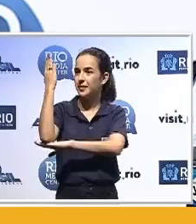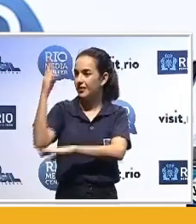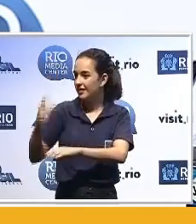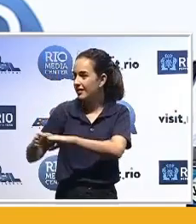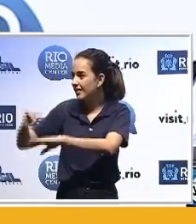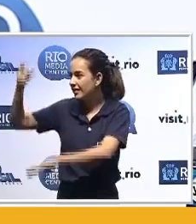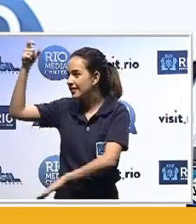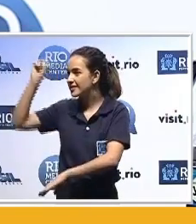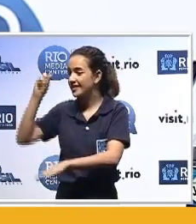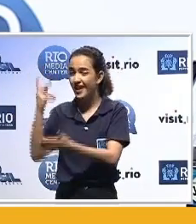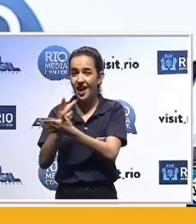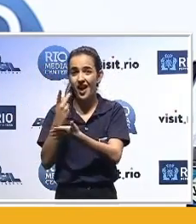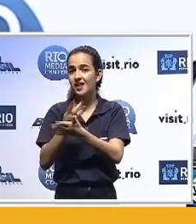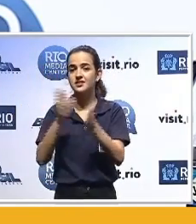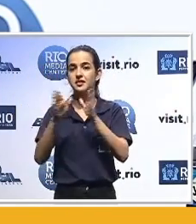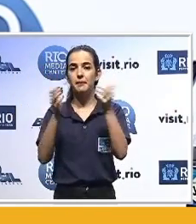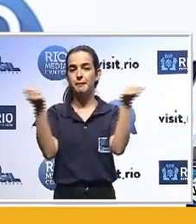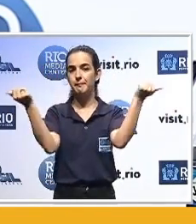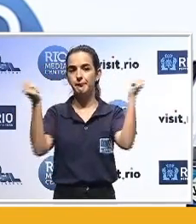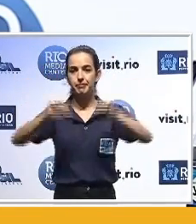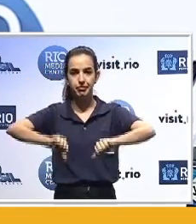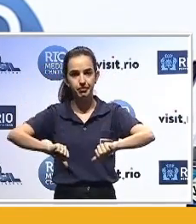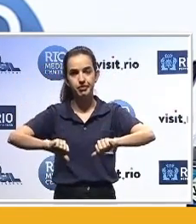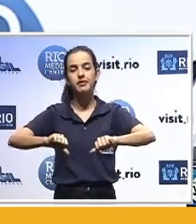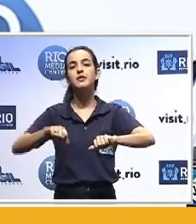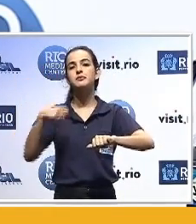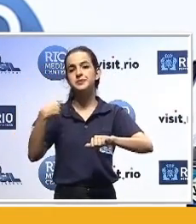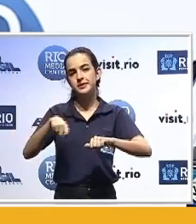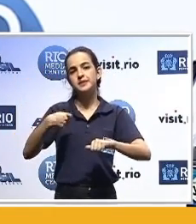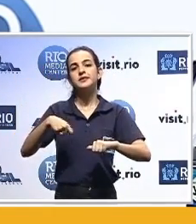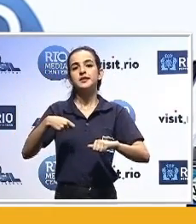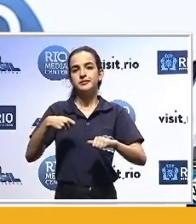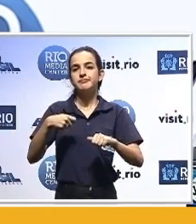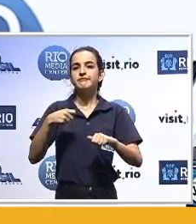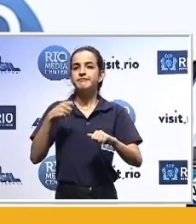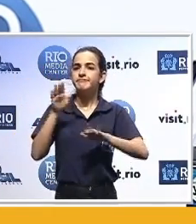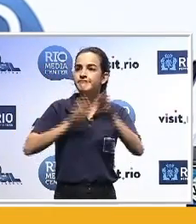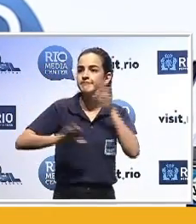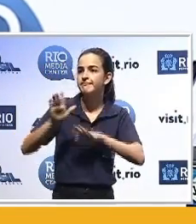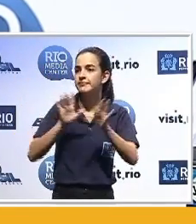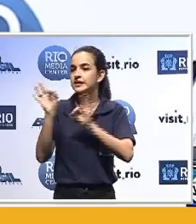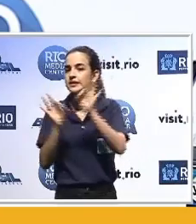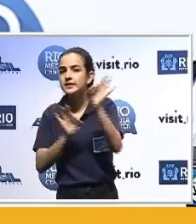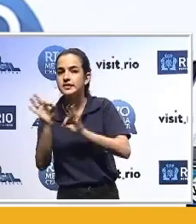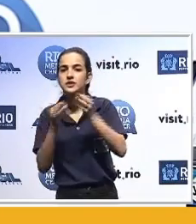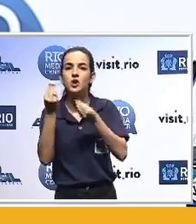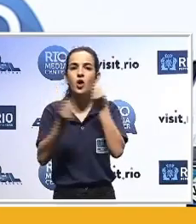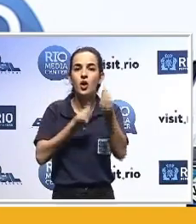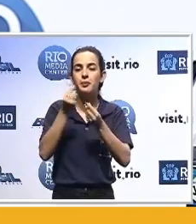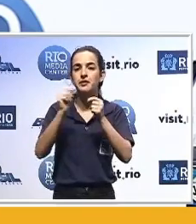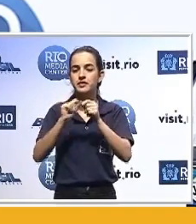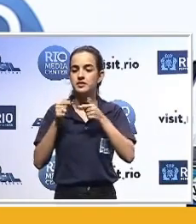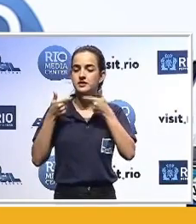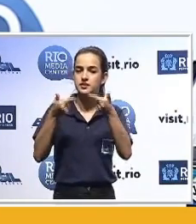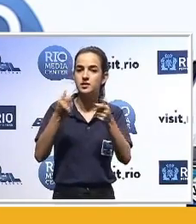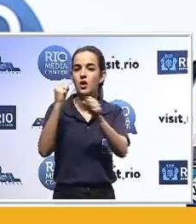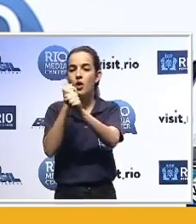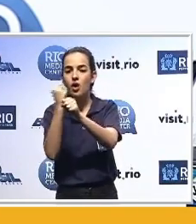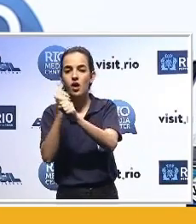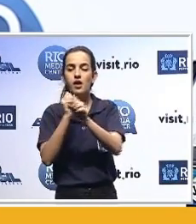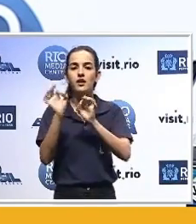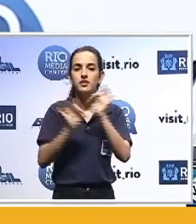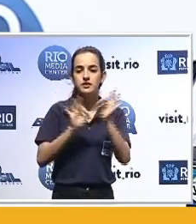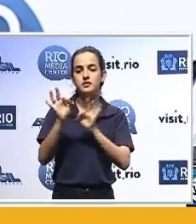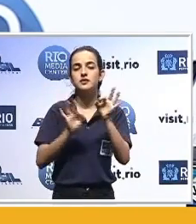rampa que falhe, um item, e a acessibilidade ela cai por terra. E aí uma acessibilidade muito importante da